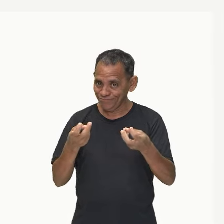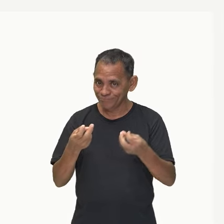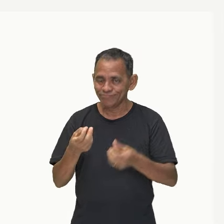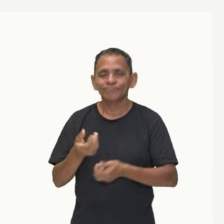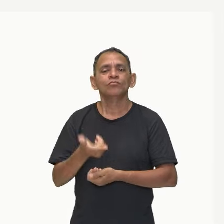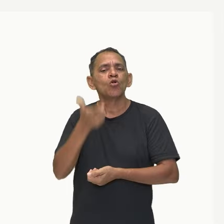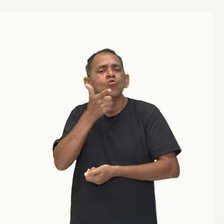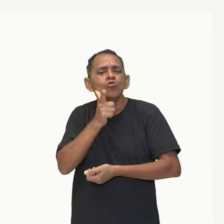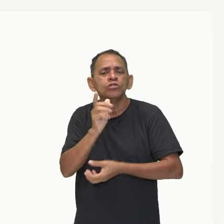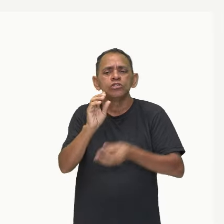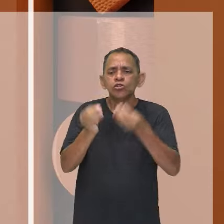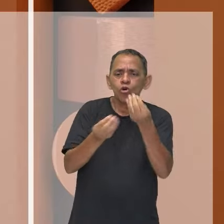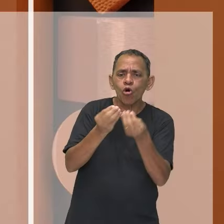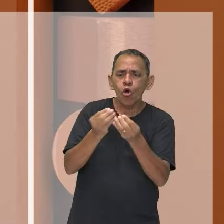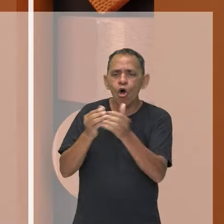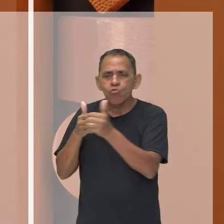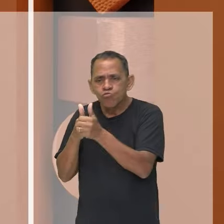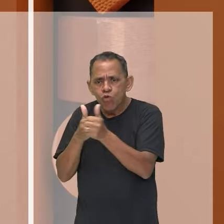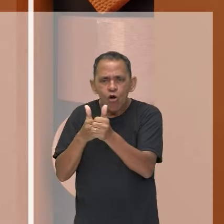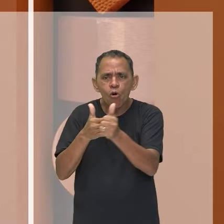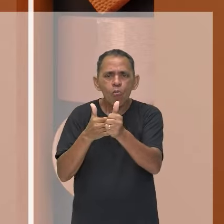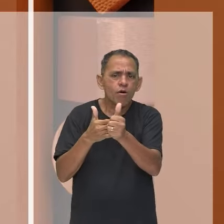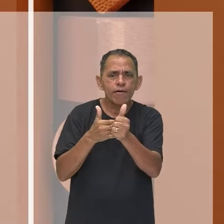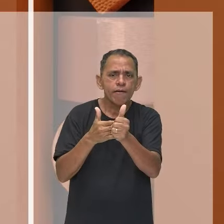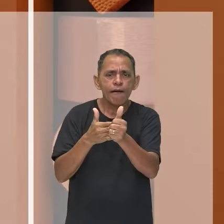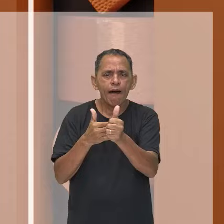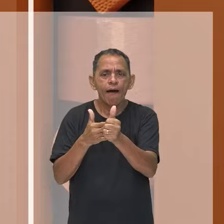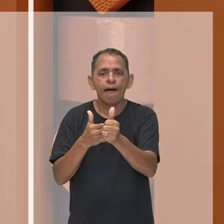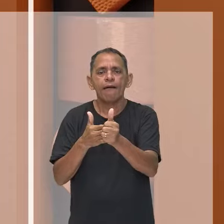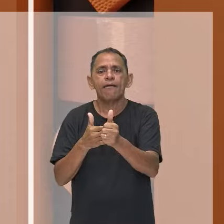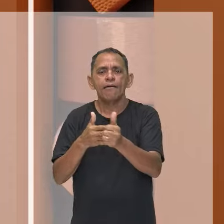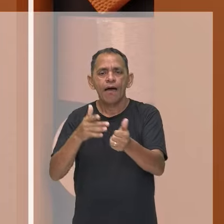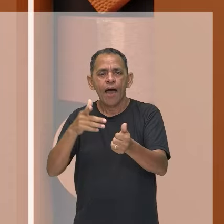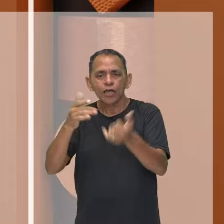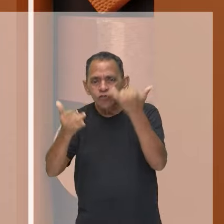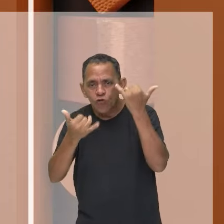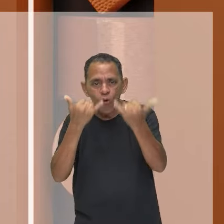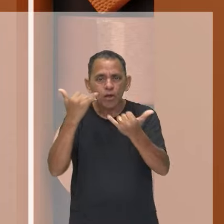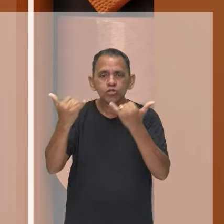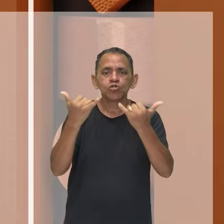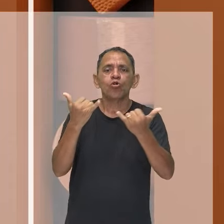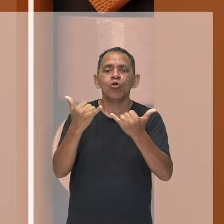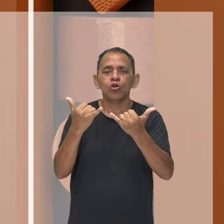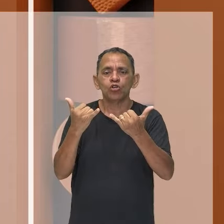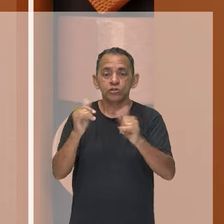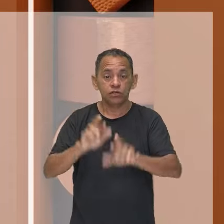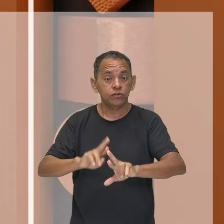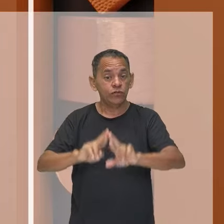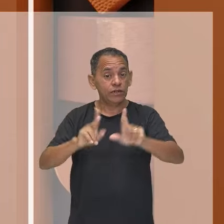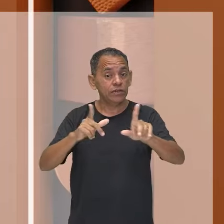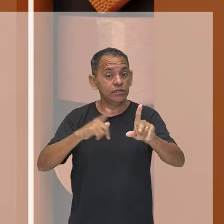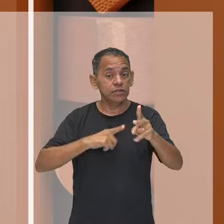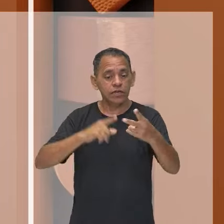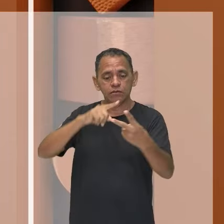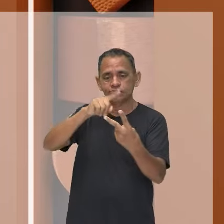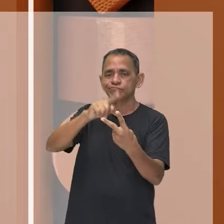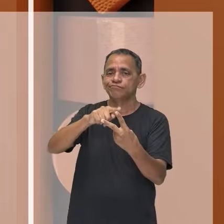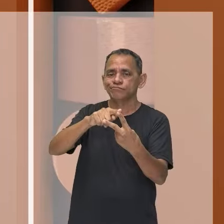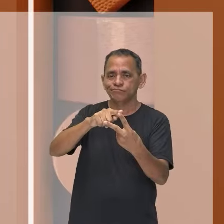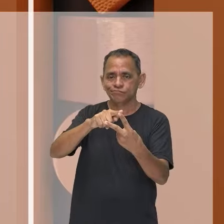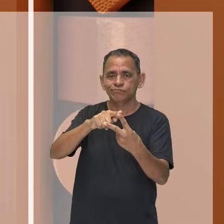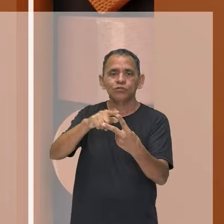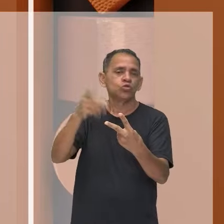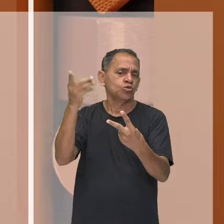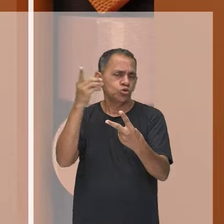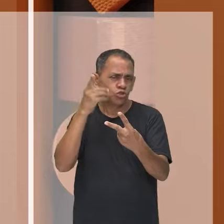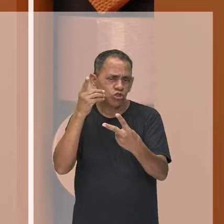a diferença entre um conhecimento empírico e um conhecimento científico? Conhecimento empírico é ali, é o